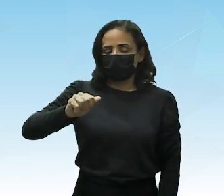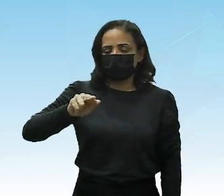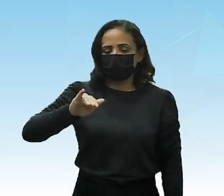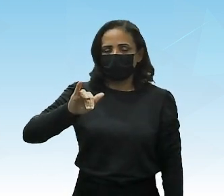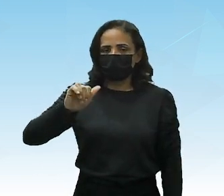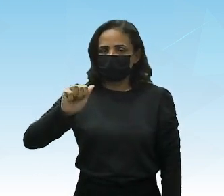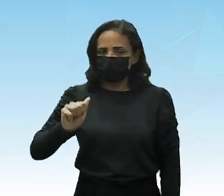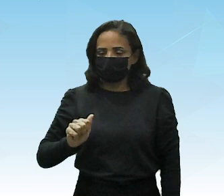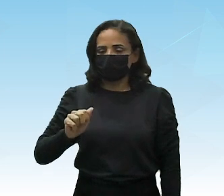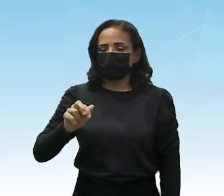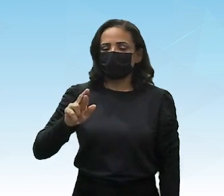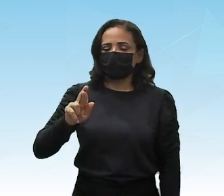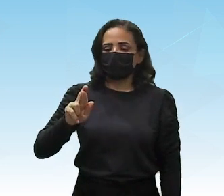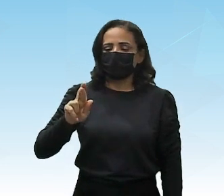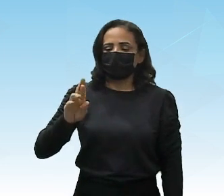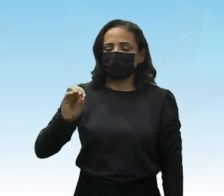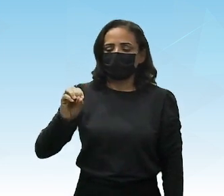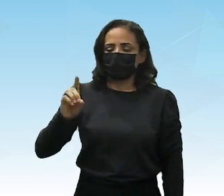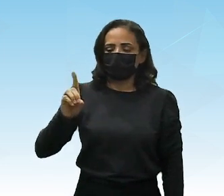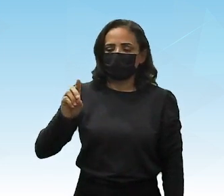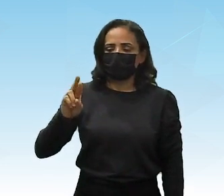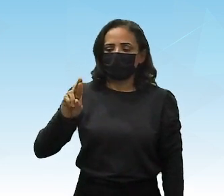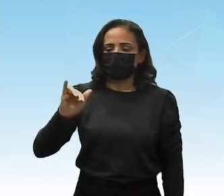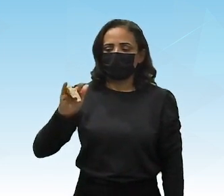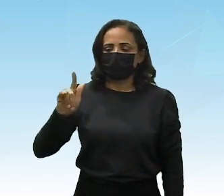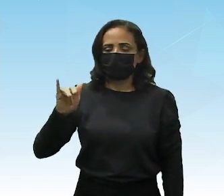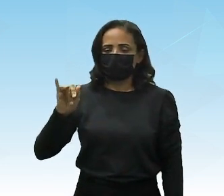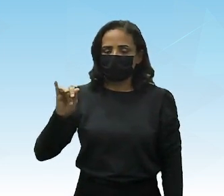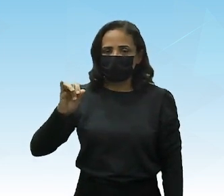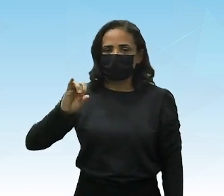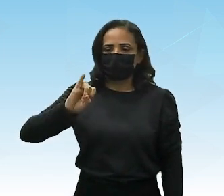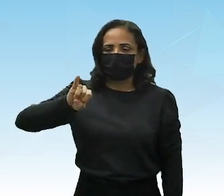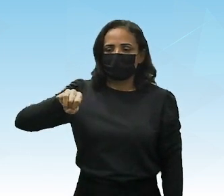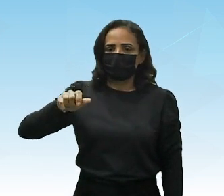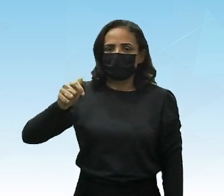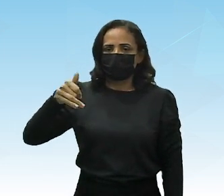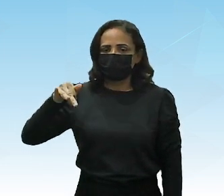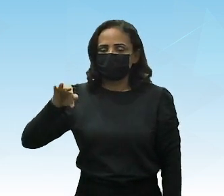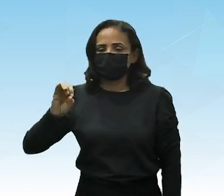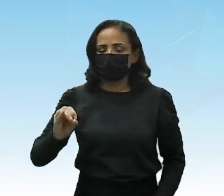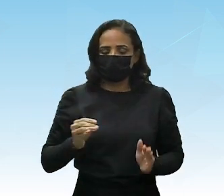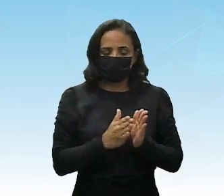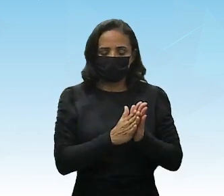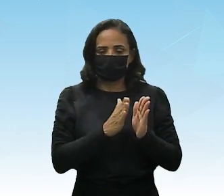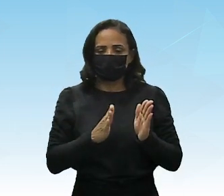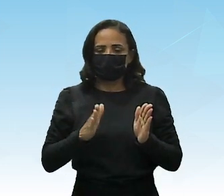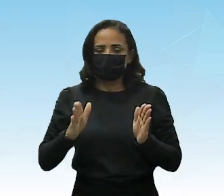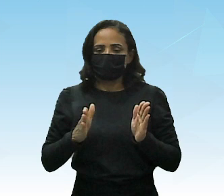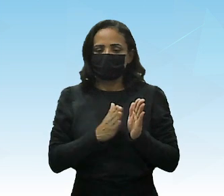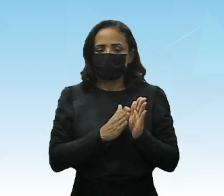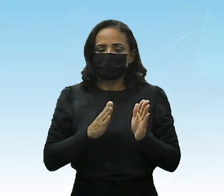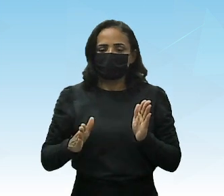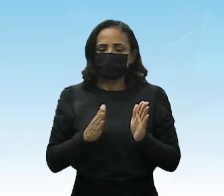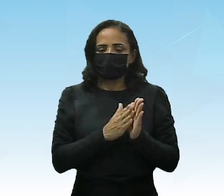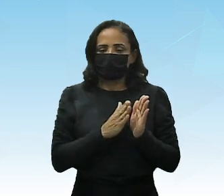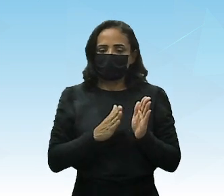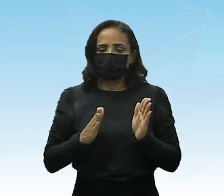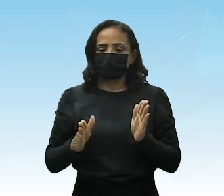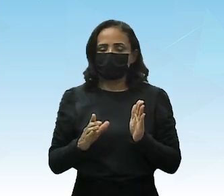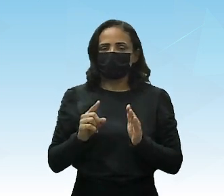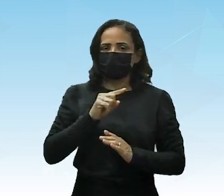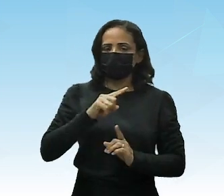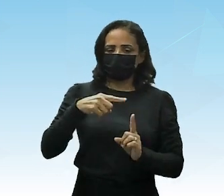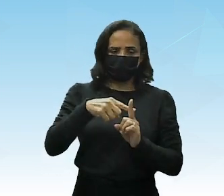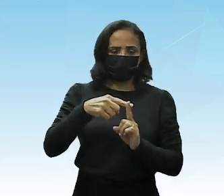é negativo. Façam a questão por eliminação. Aonde não começar negativo, tu corta. Corta a letra B, corta a letra